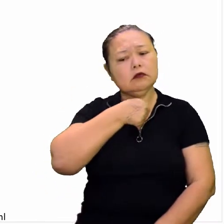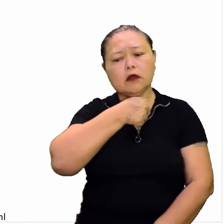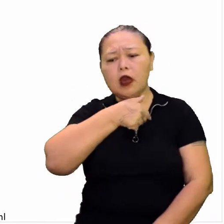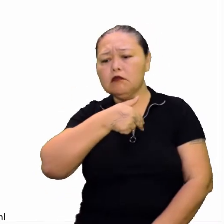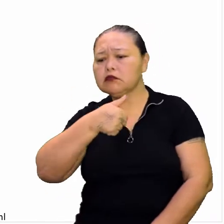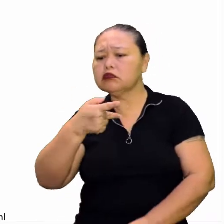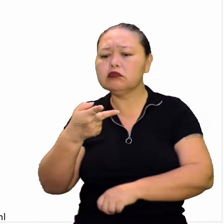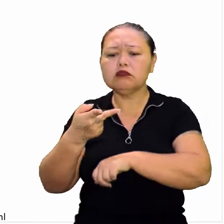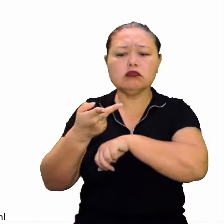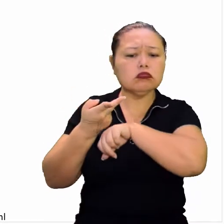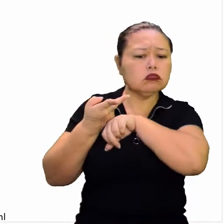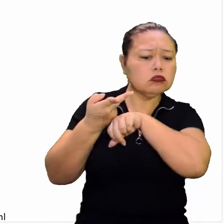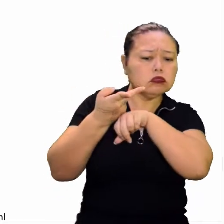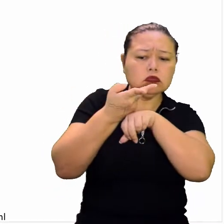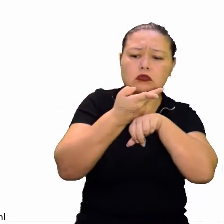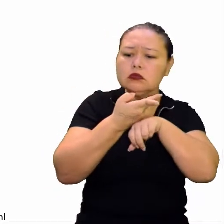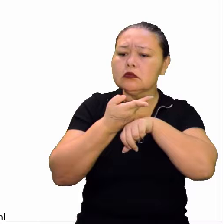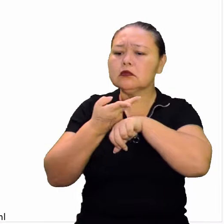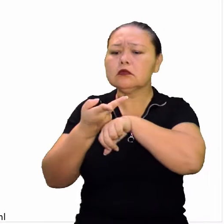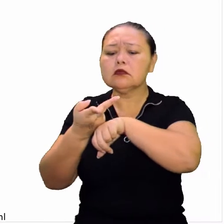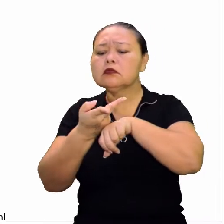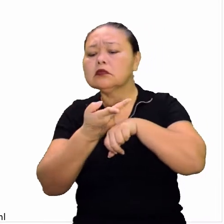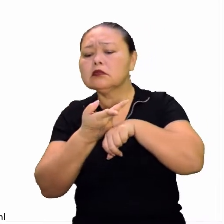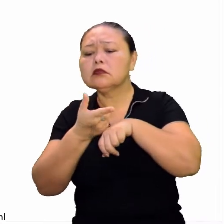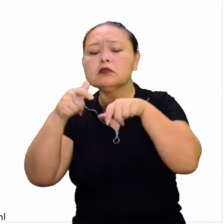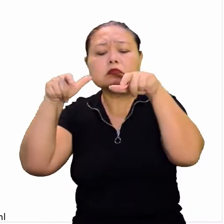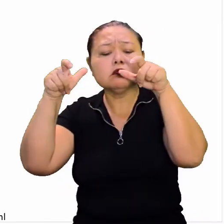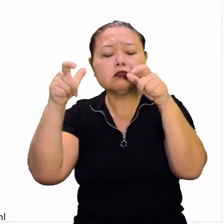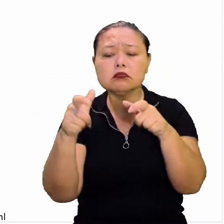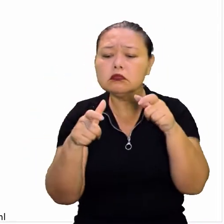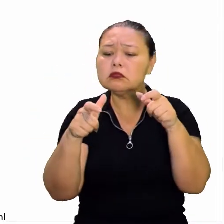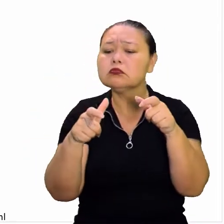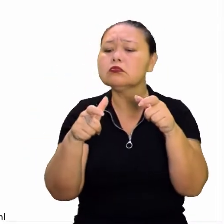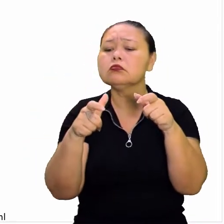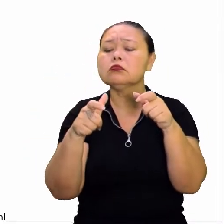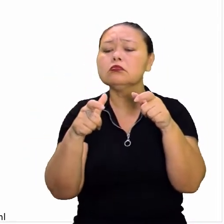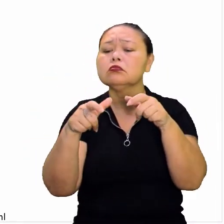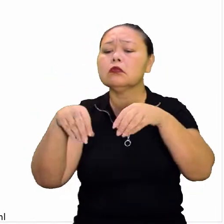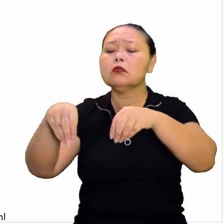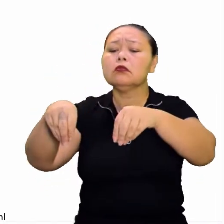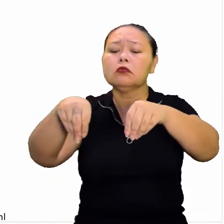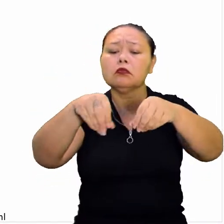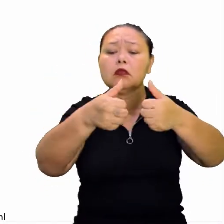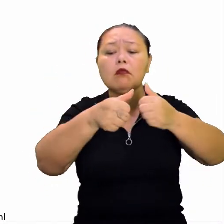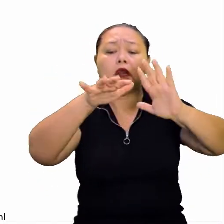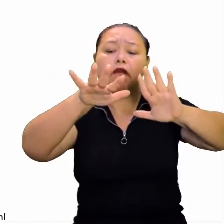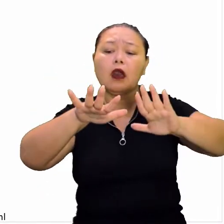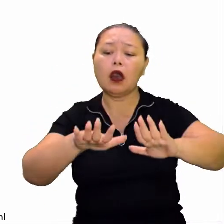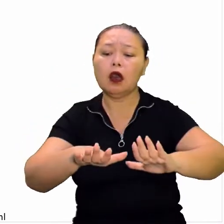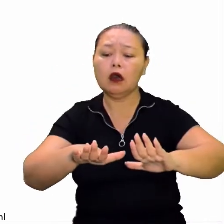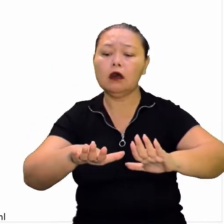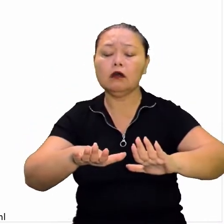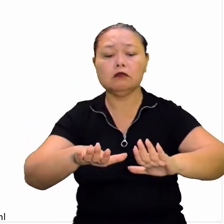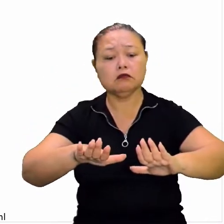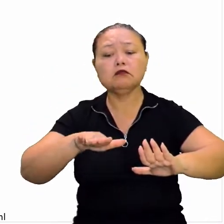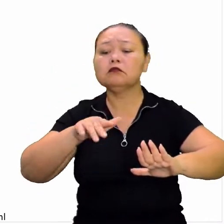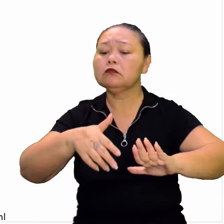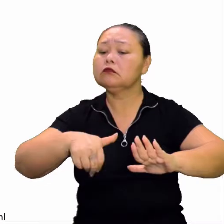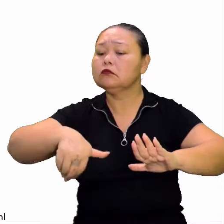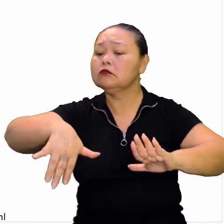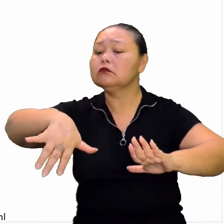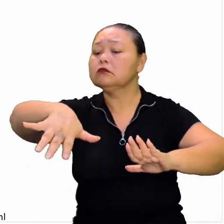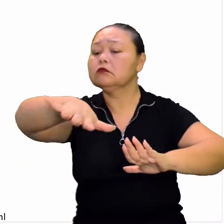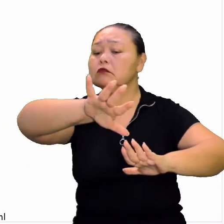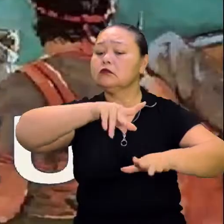peregrinando em busca de uma terra, um local para se alojarem e ali formar o